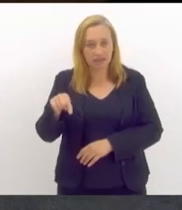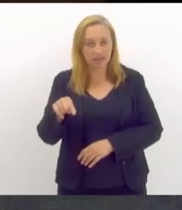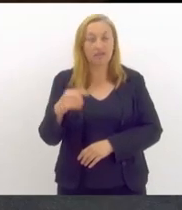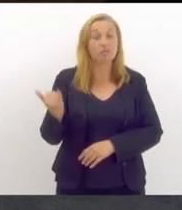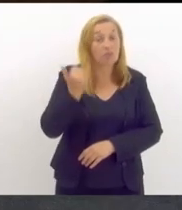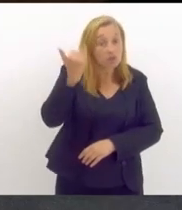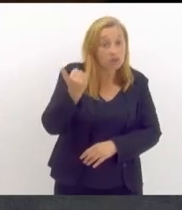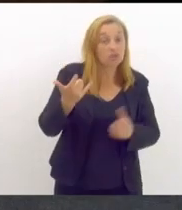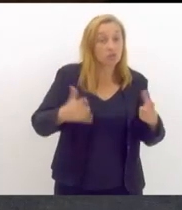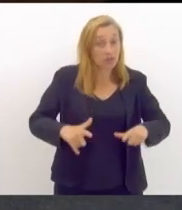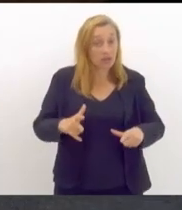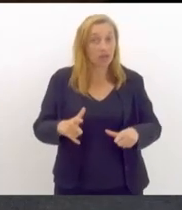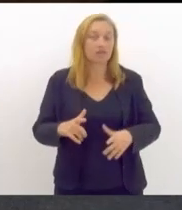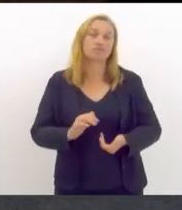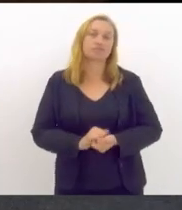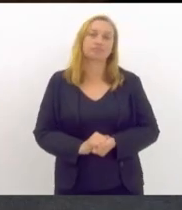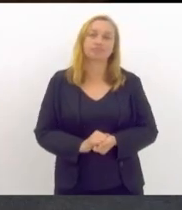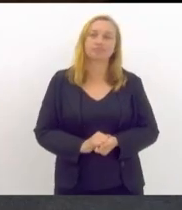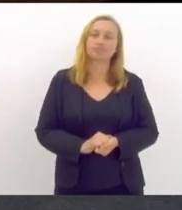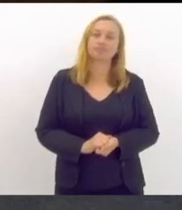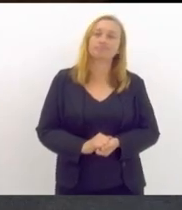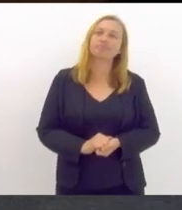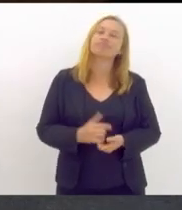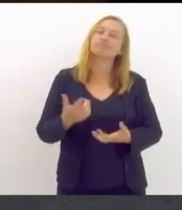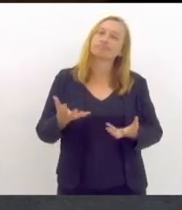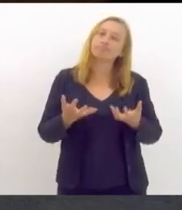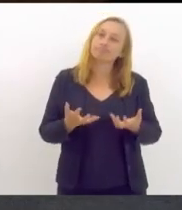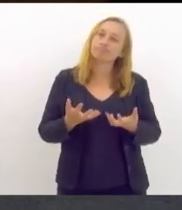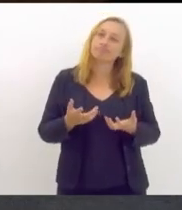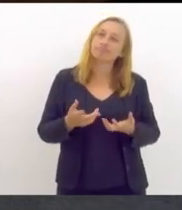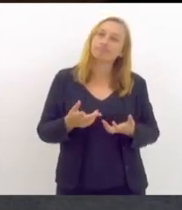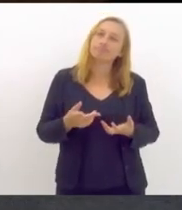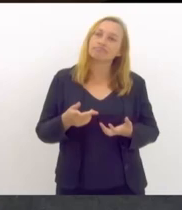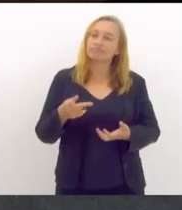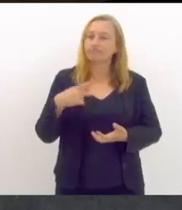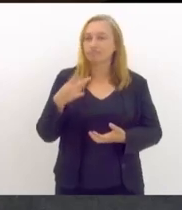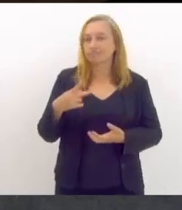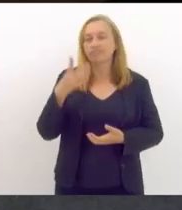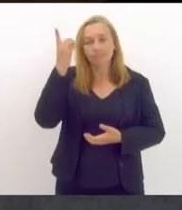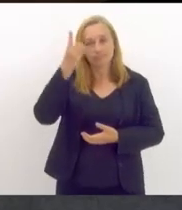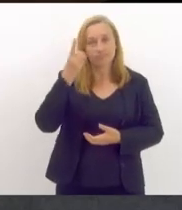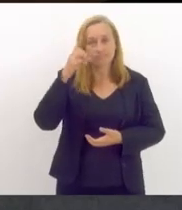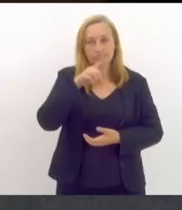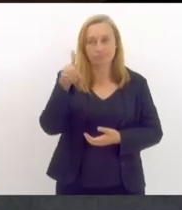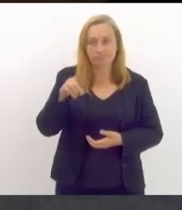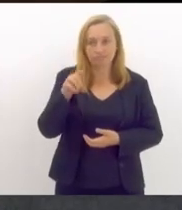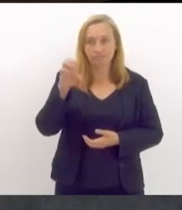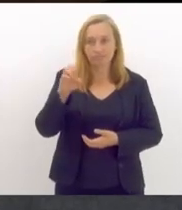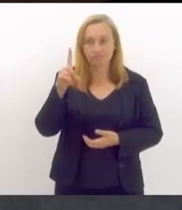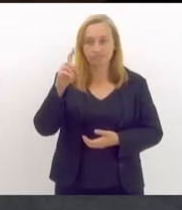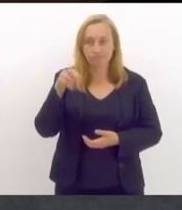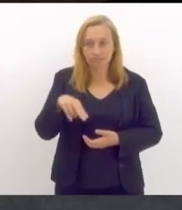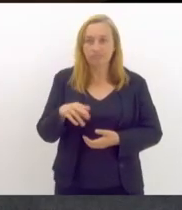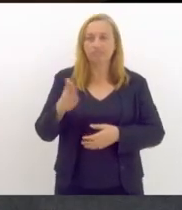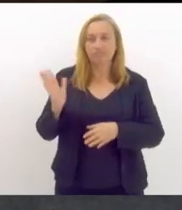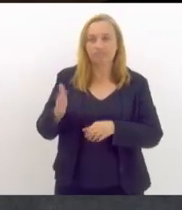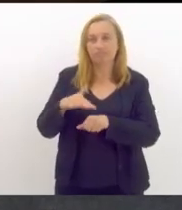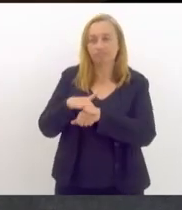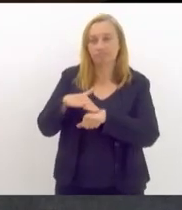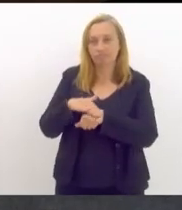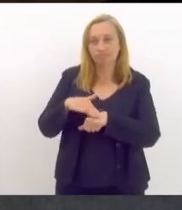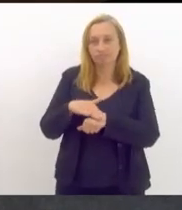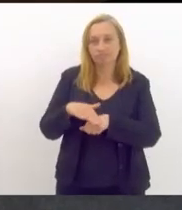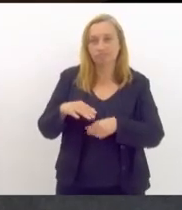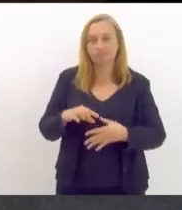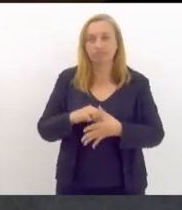da cidade de Niterói Então queria me somar com a deputado azedan já conversei com a minha líder de bancada deputada